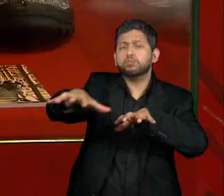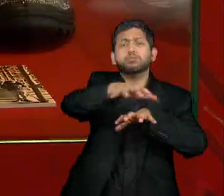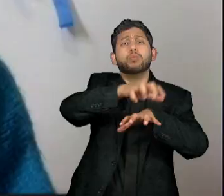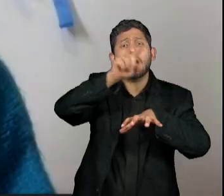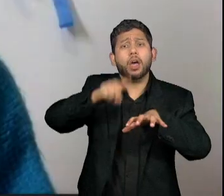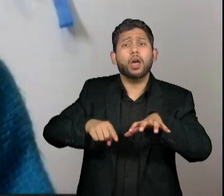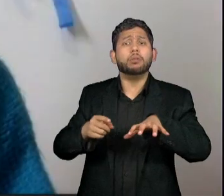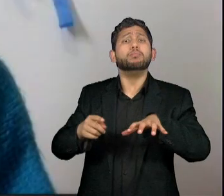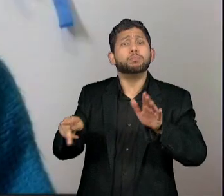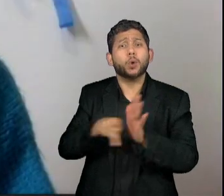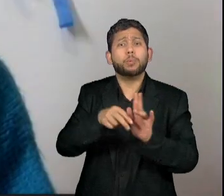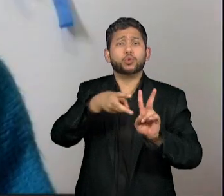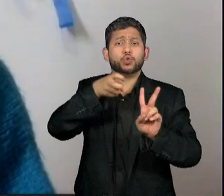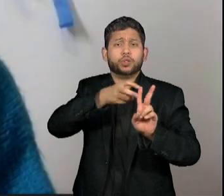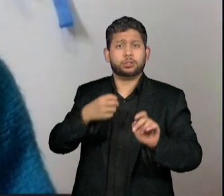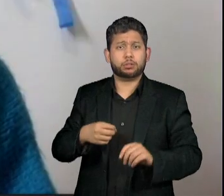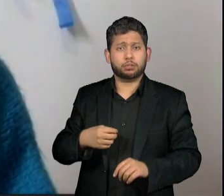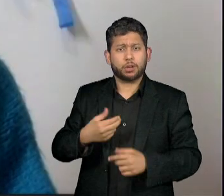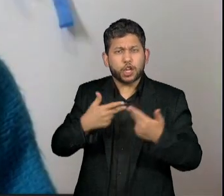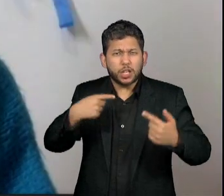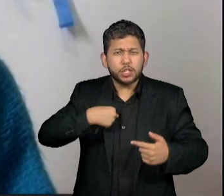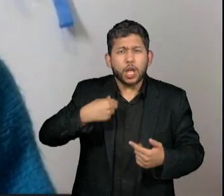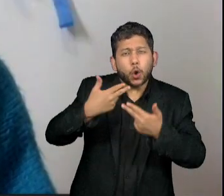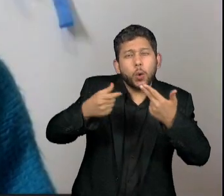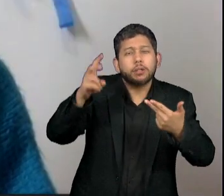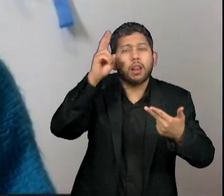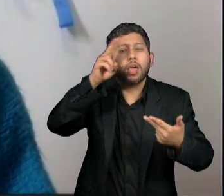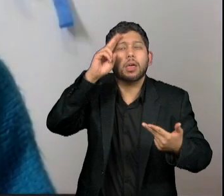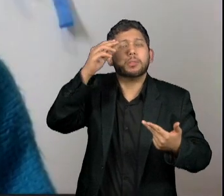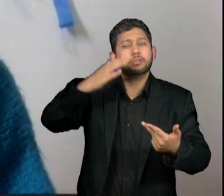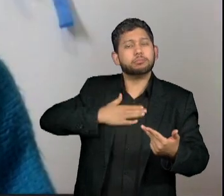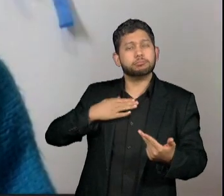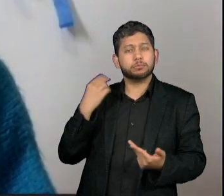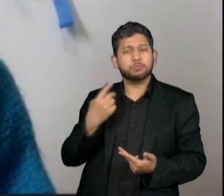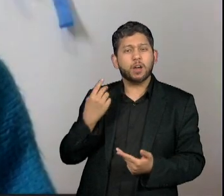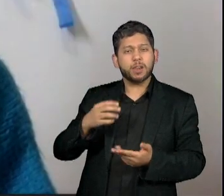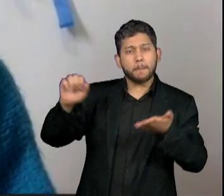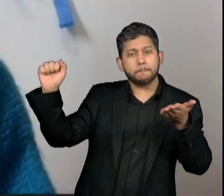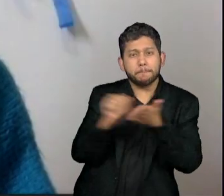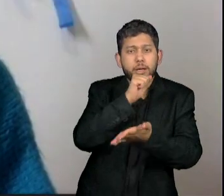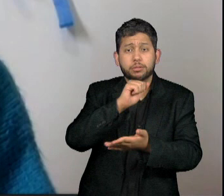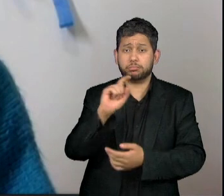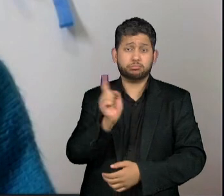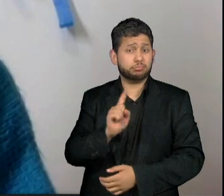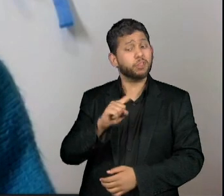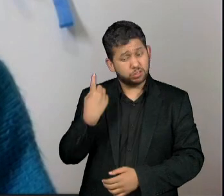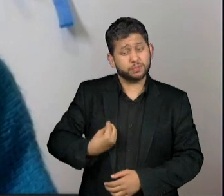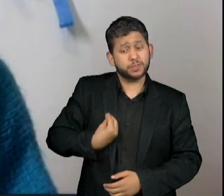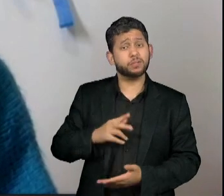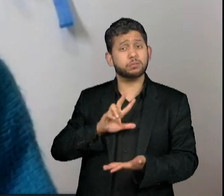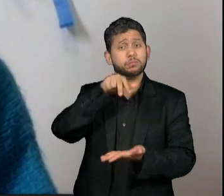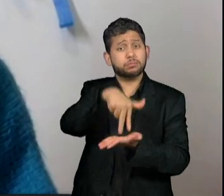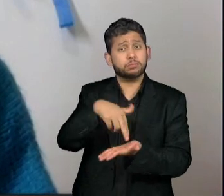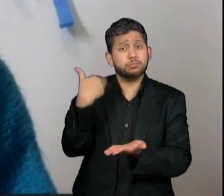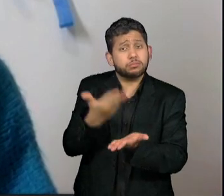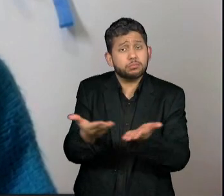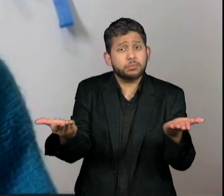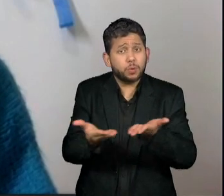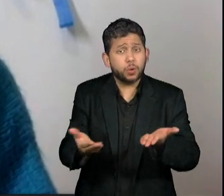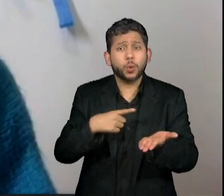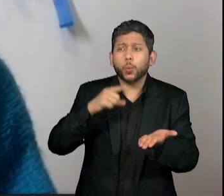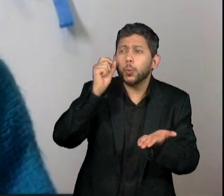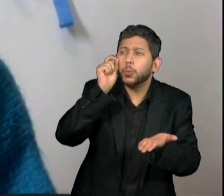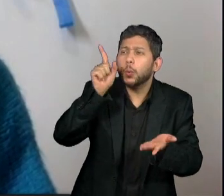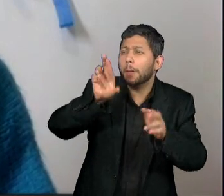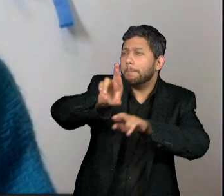não apagarão a nossa memória, que a nossa memória é viva, estamos por aqui, né? São muitas culturas, muitos povos que estão aí